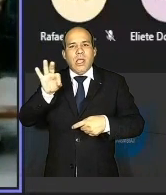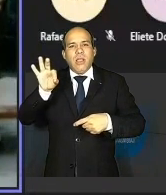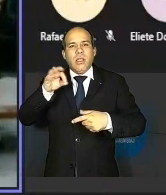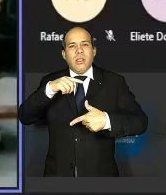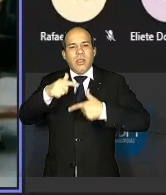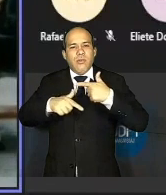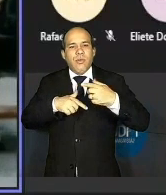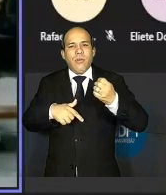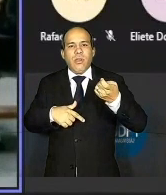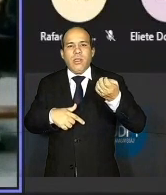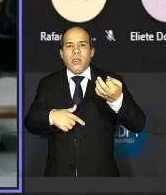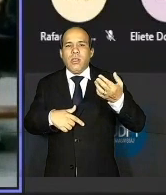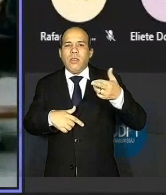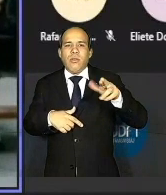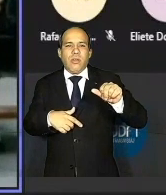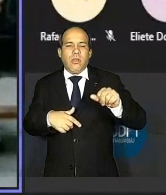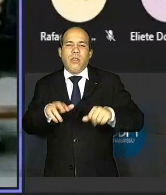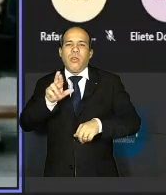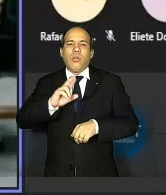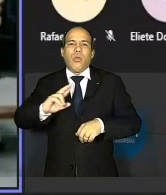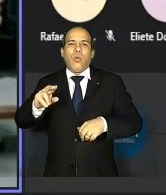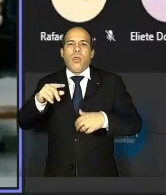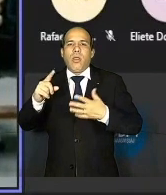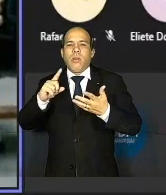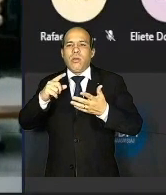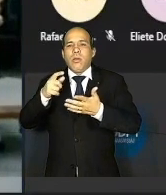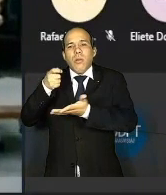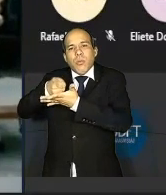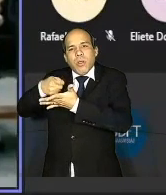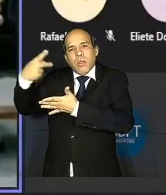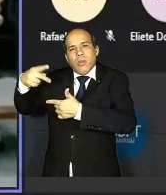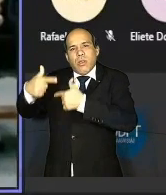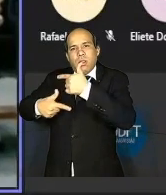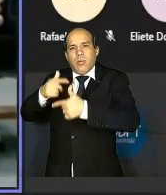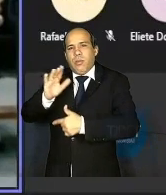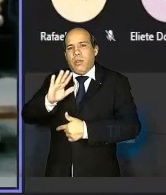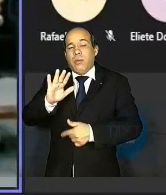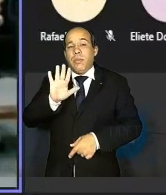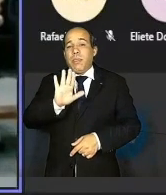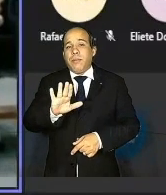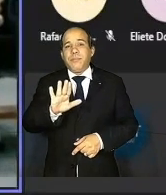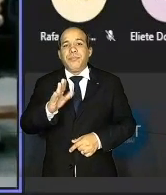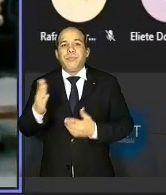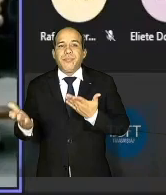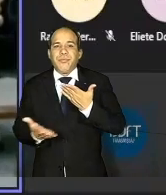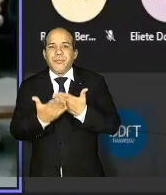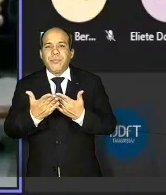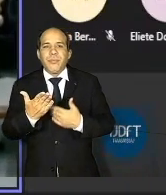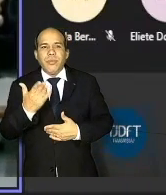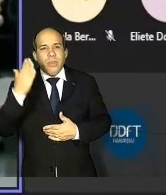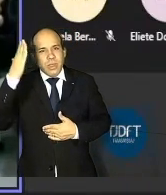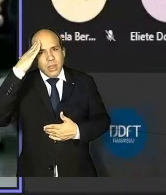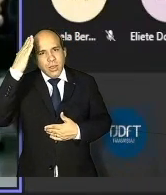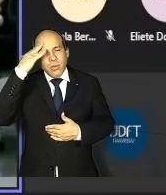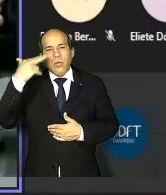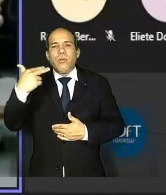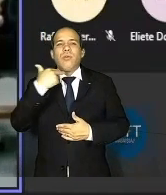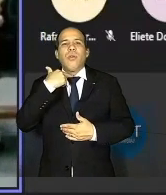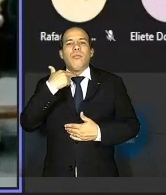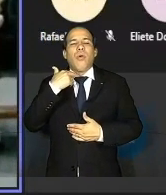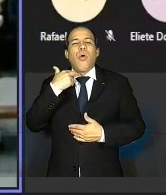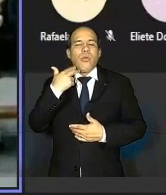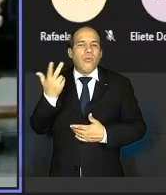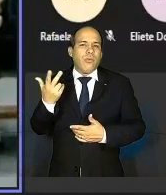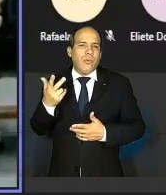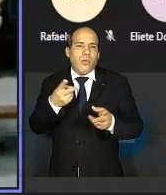serviços extraordinários e não pelo serviço ordinário educacional. A sentença apelada entendeu que não seria possível